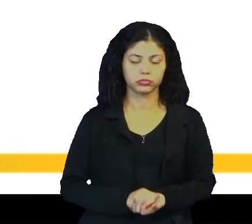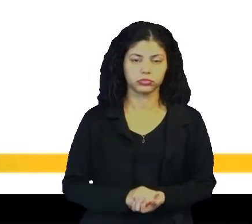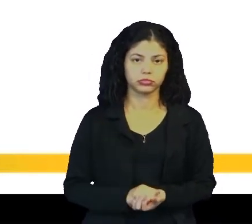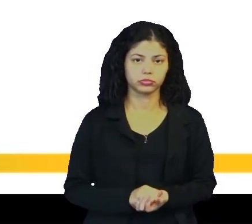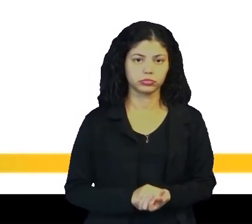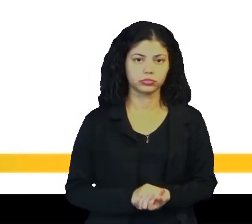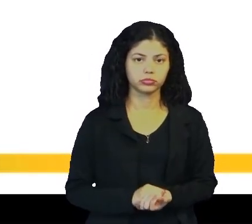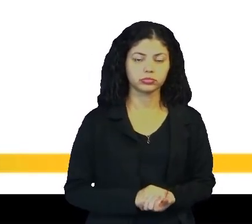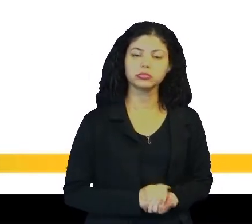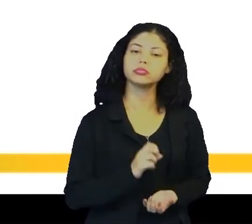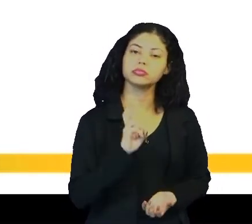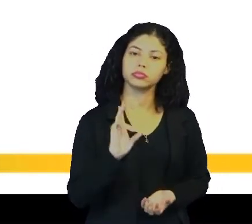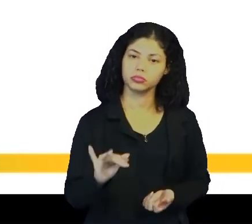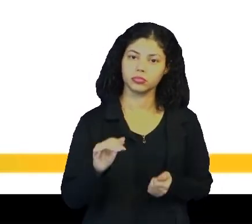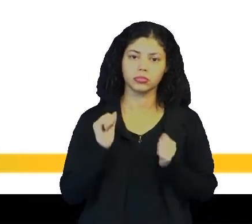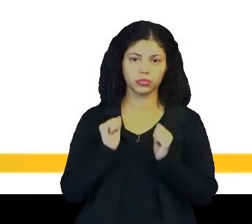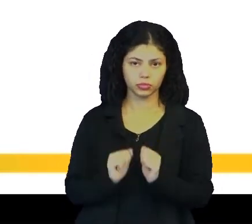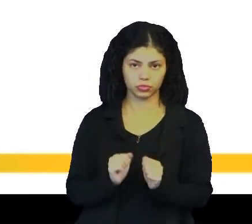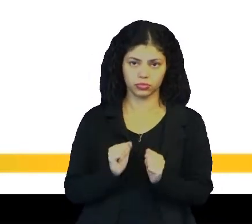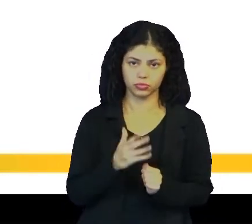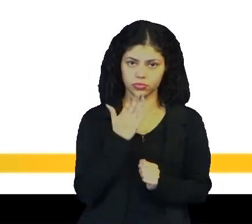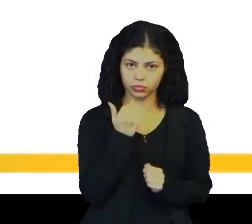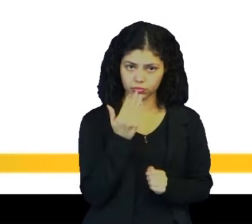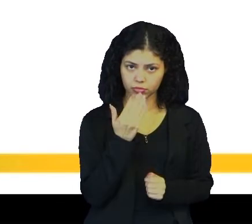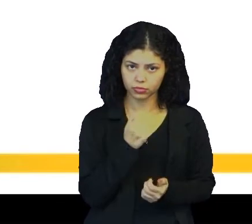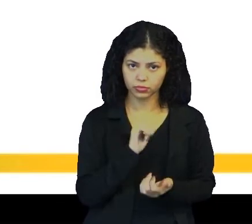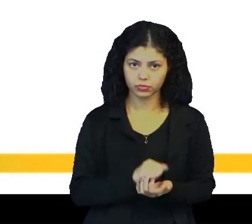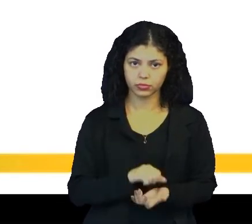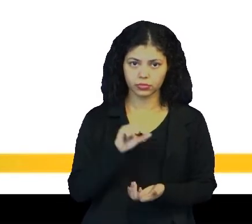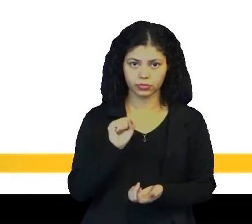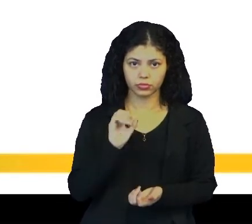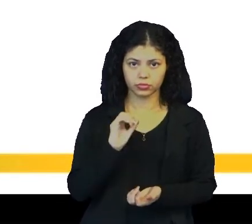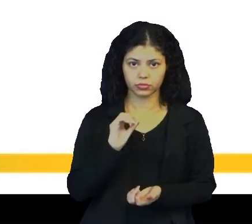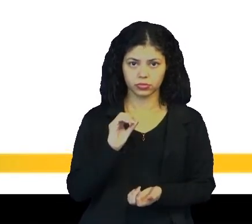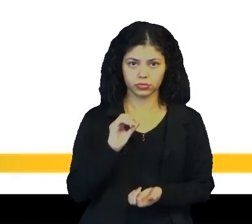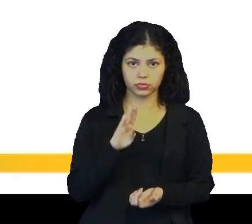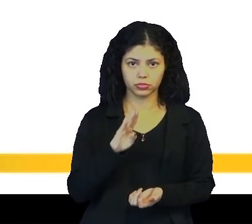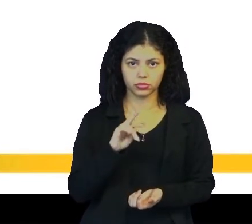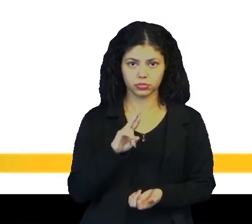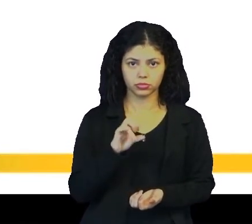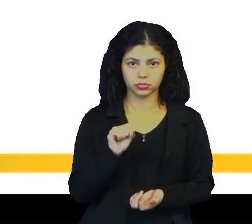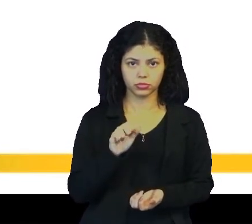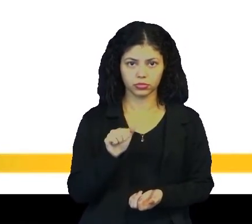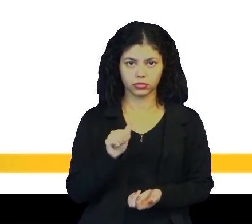tudo, ela vai poder comer a sobremesa.